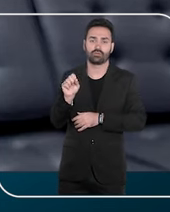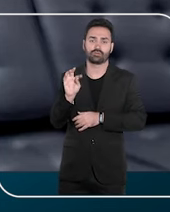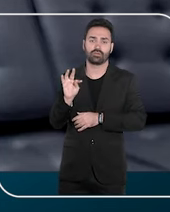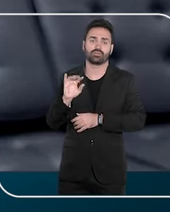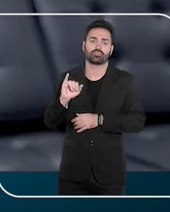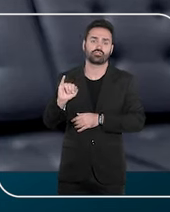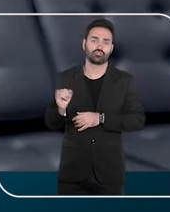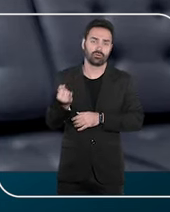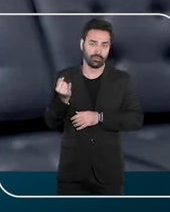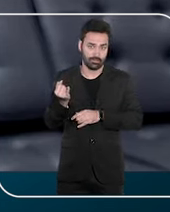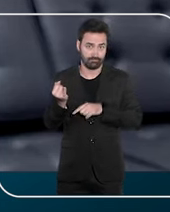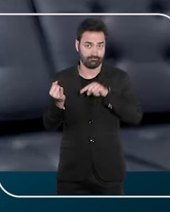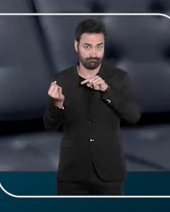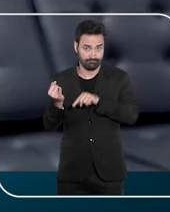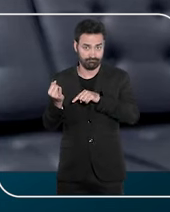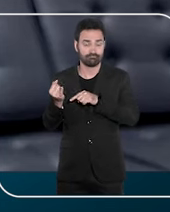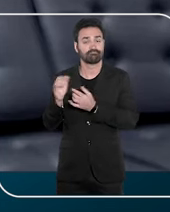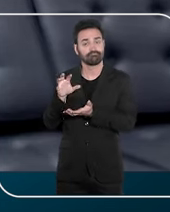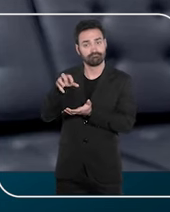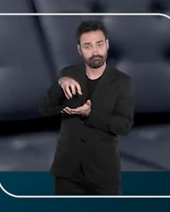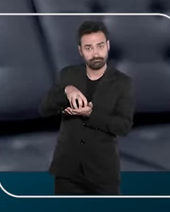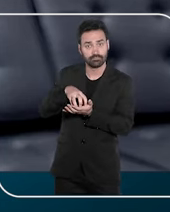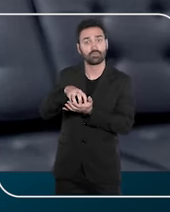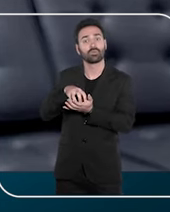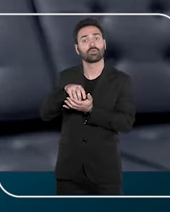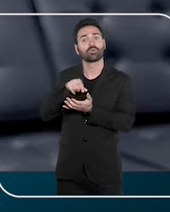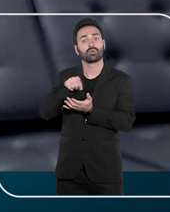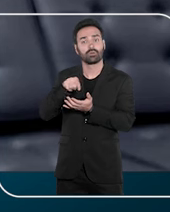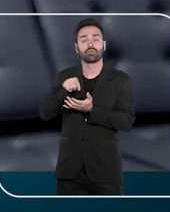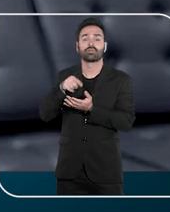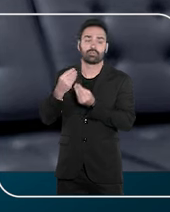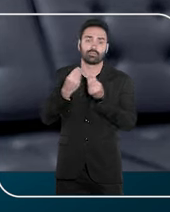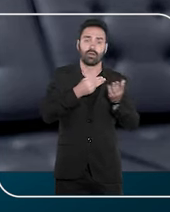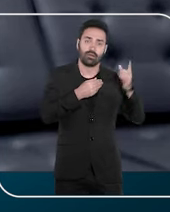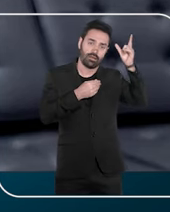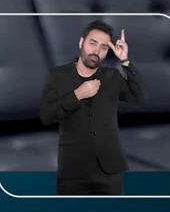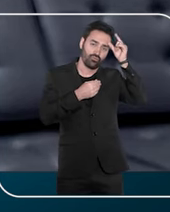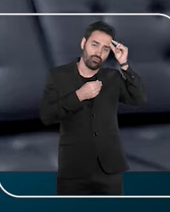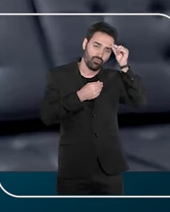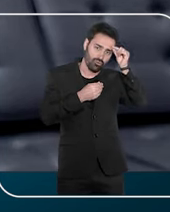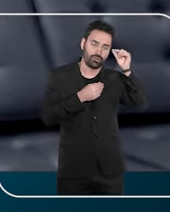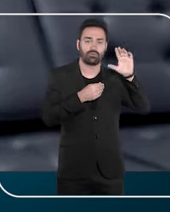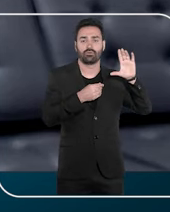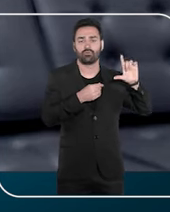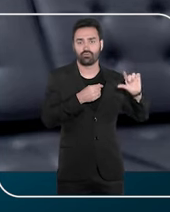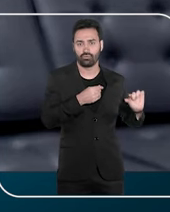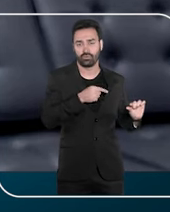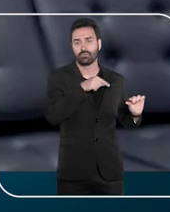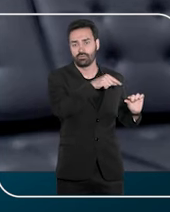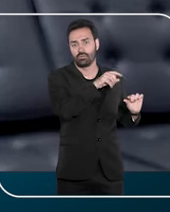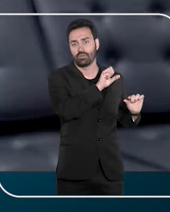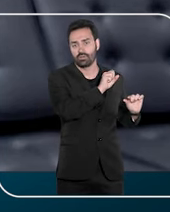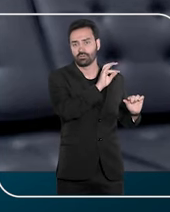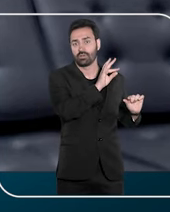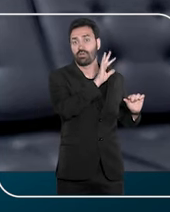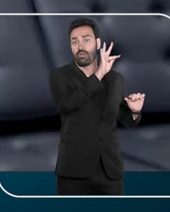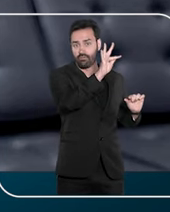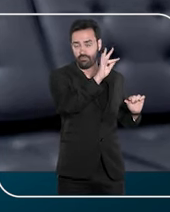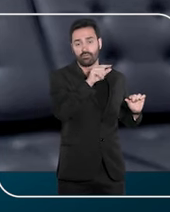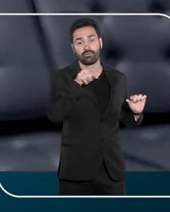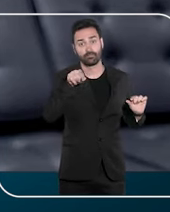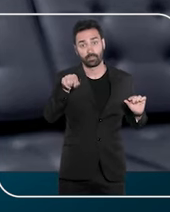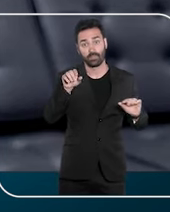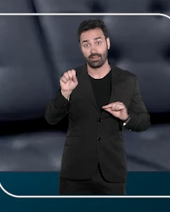para, não só para desafogar a competência inicial do Supremo, mas para dar maior relevo